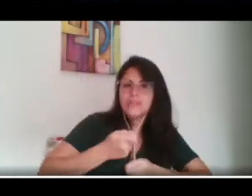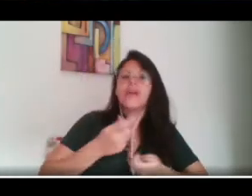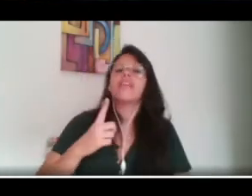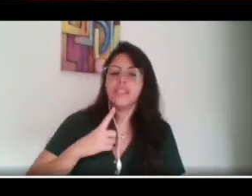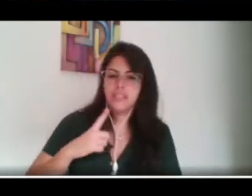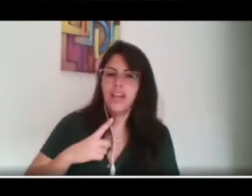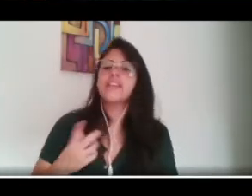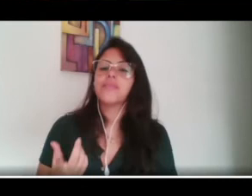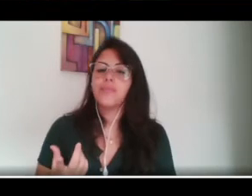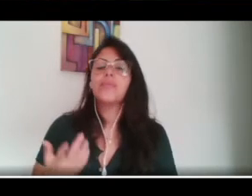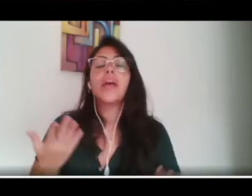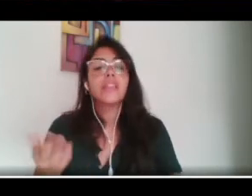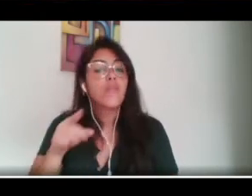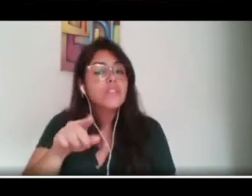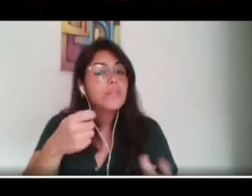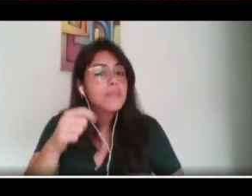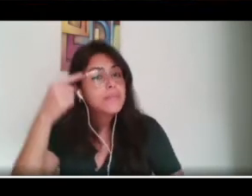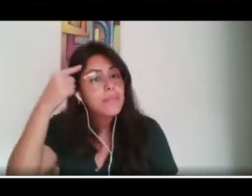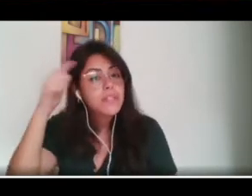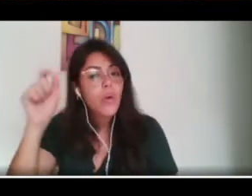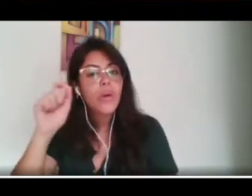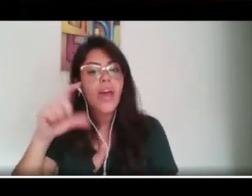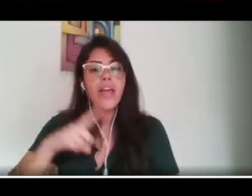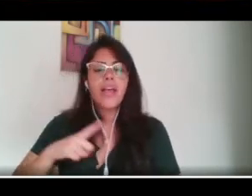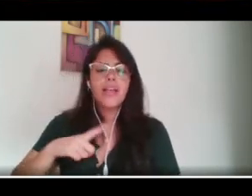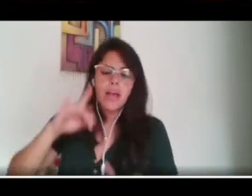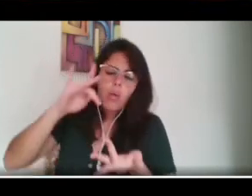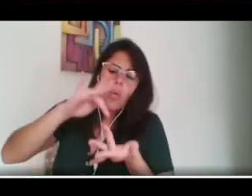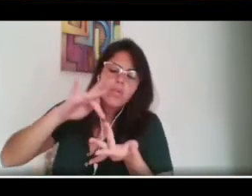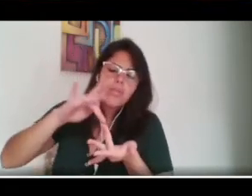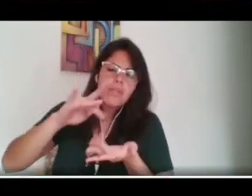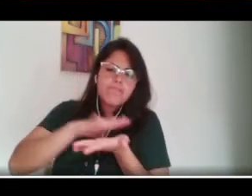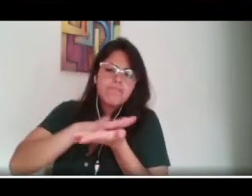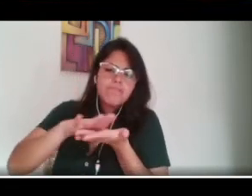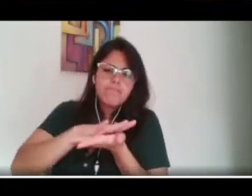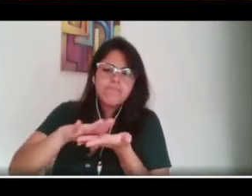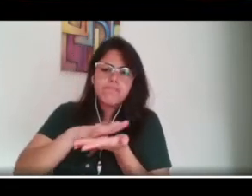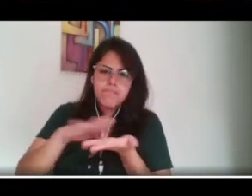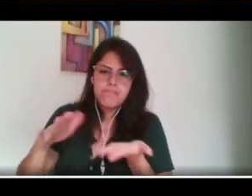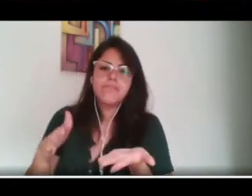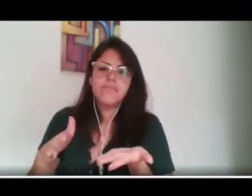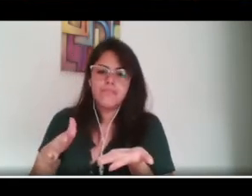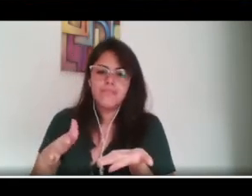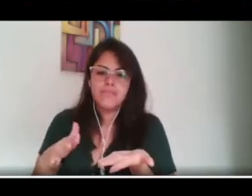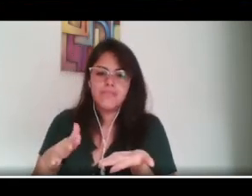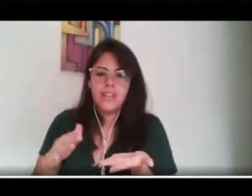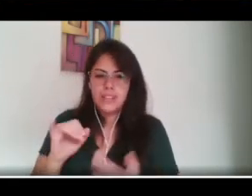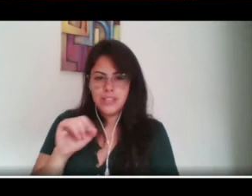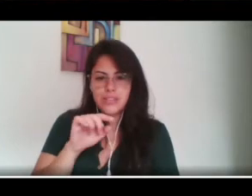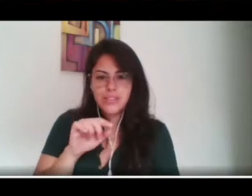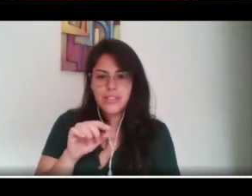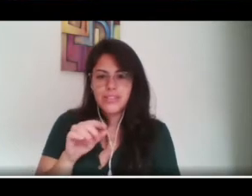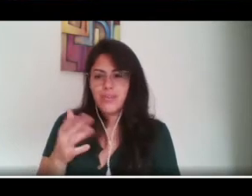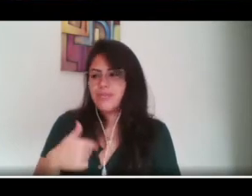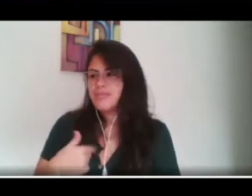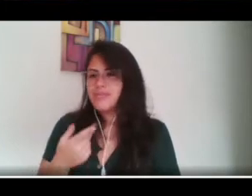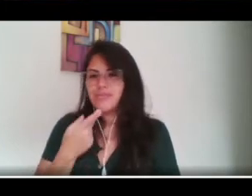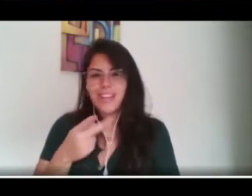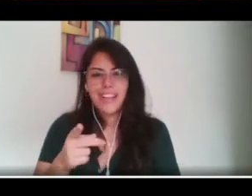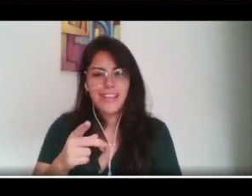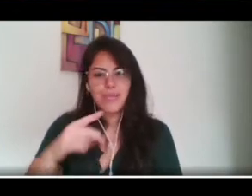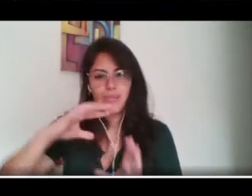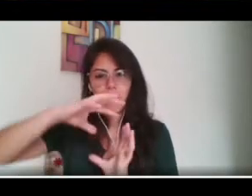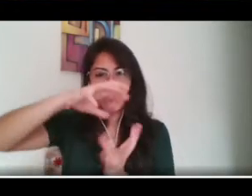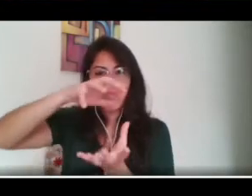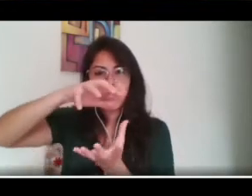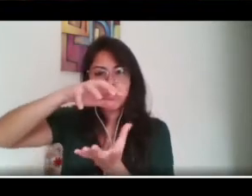da superfície terrestre para considerar a Terra plana. Fico até com medo de falar isso, de Terra plana,